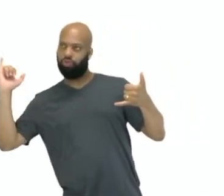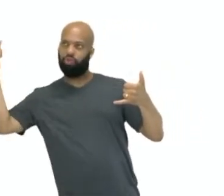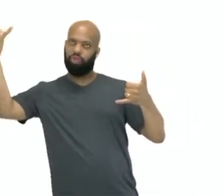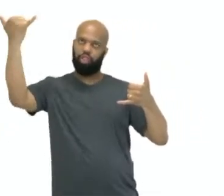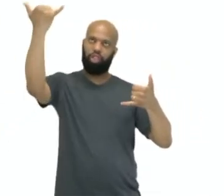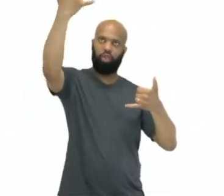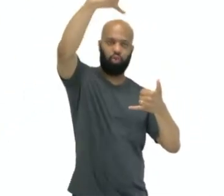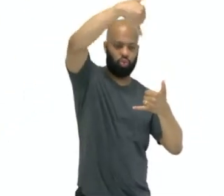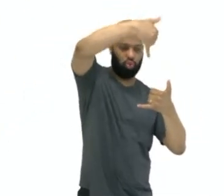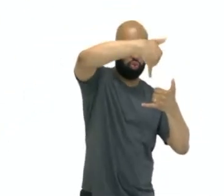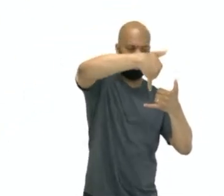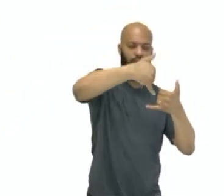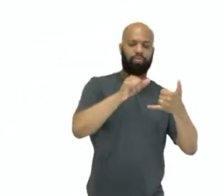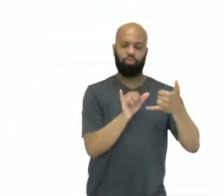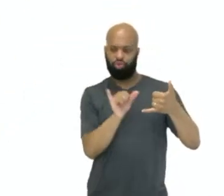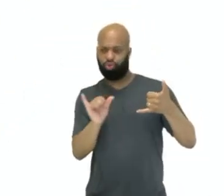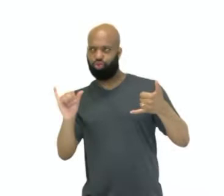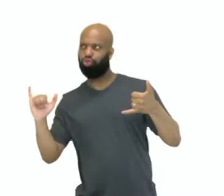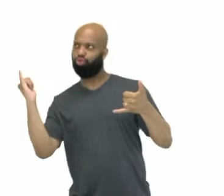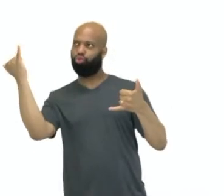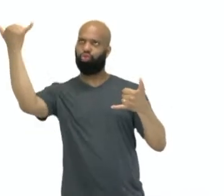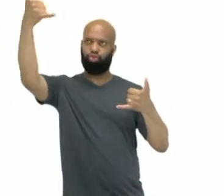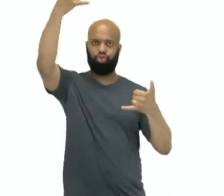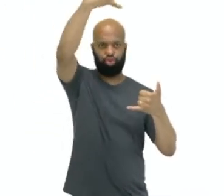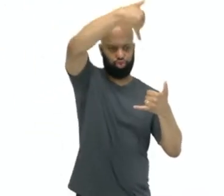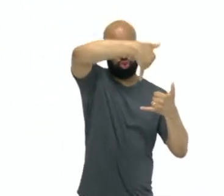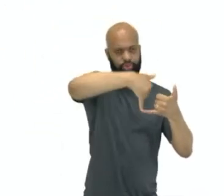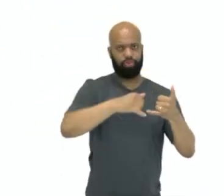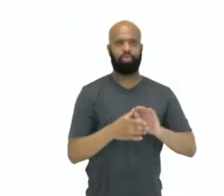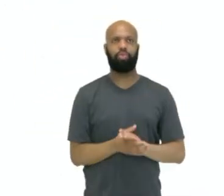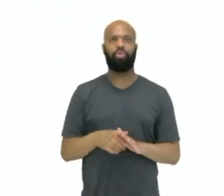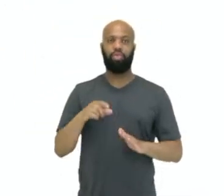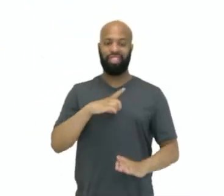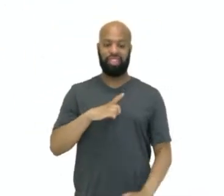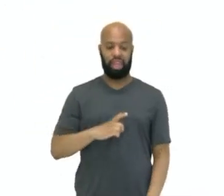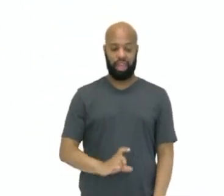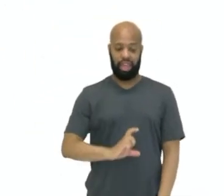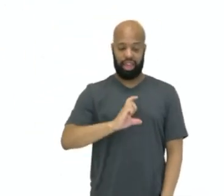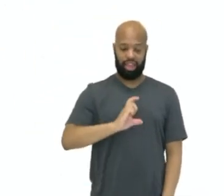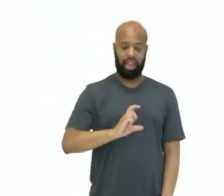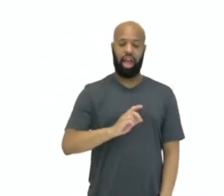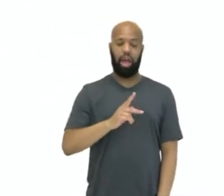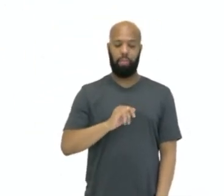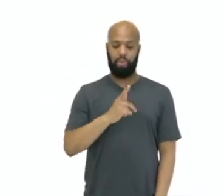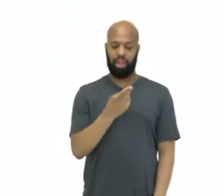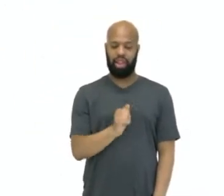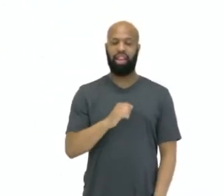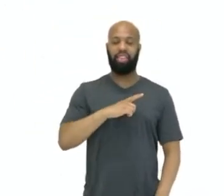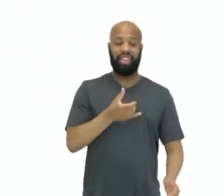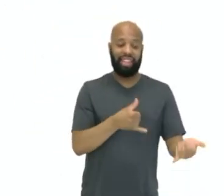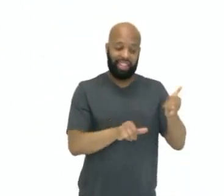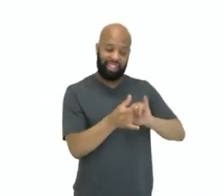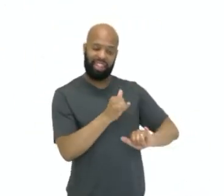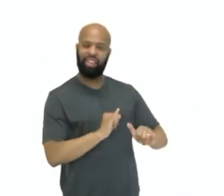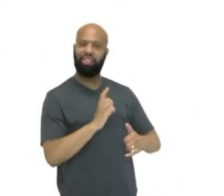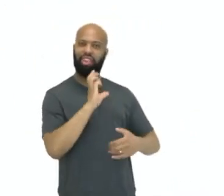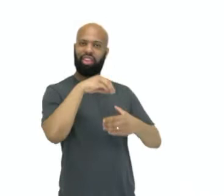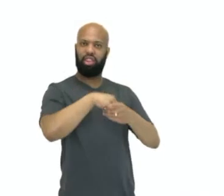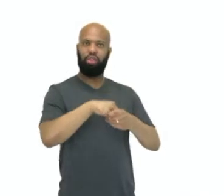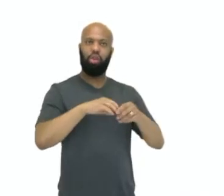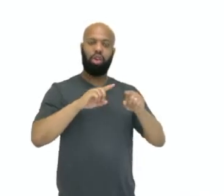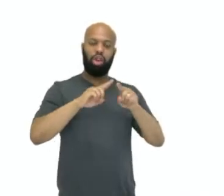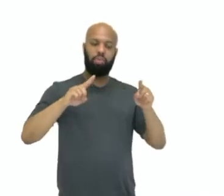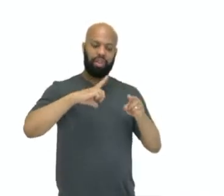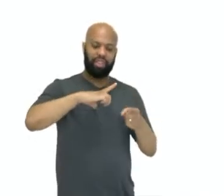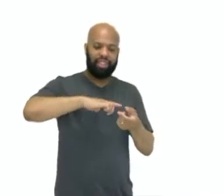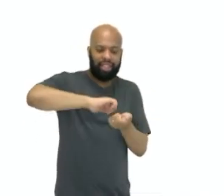vai acender a lâmpada. Na pilha, a energia química é convertida, é transformada